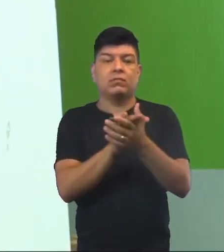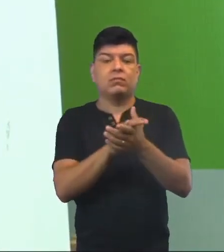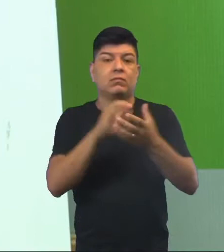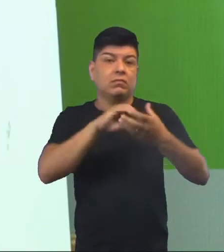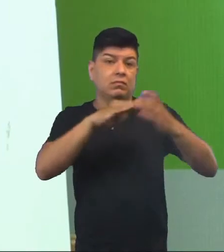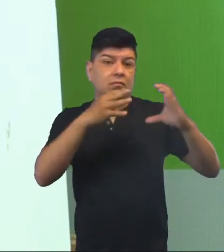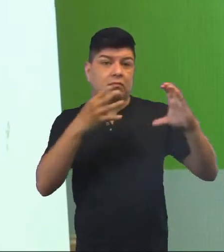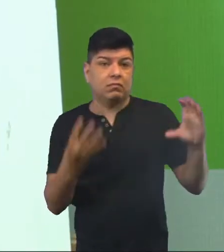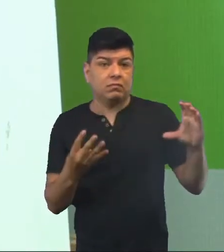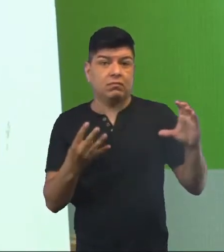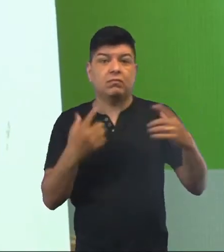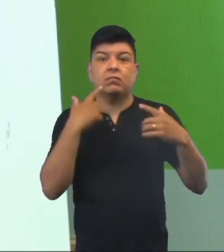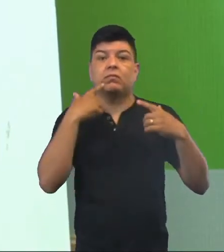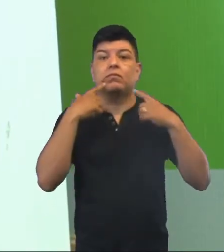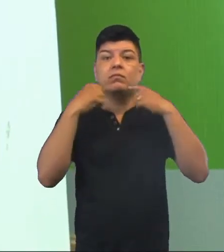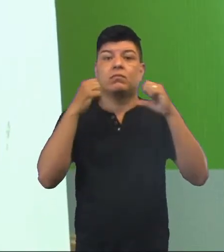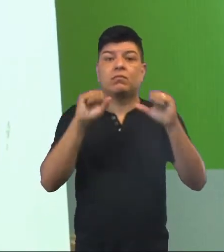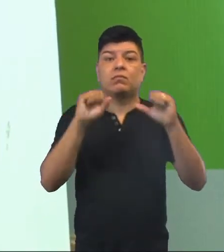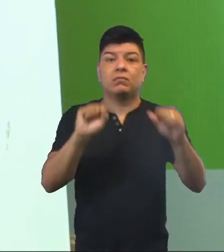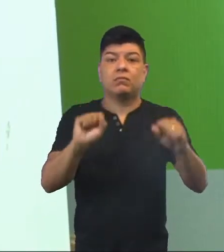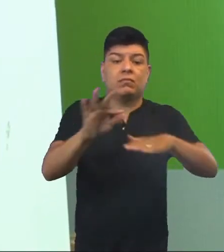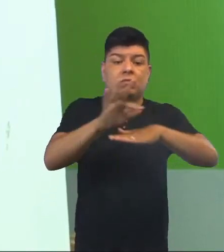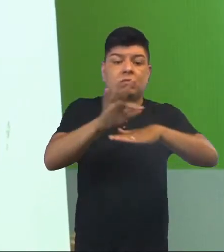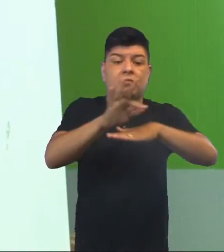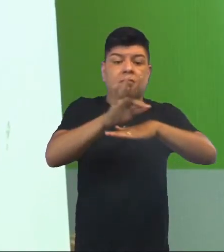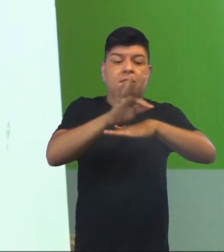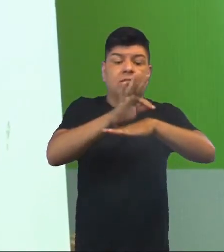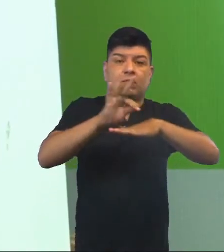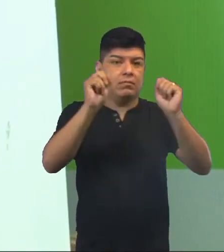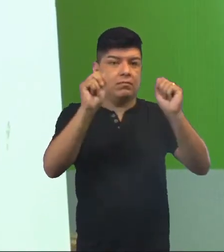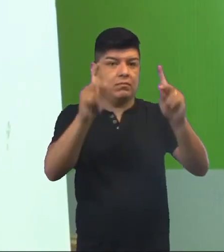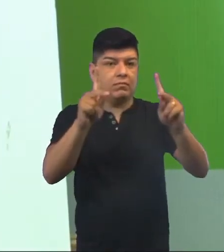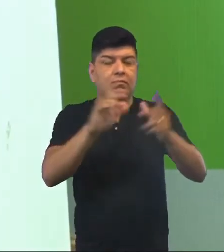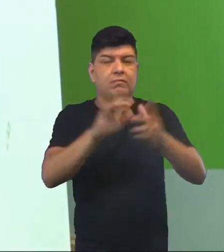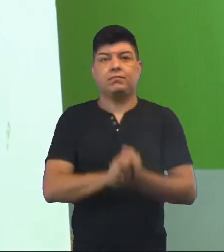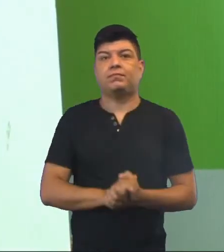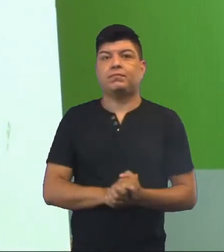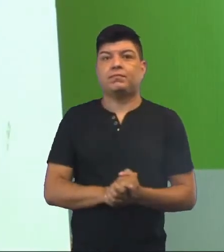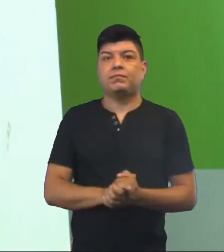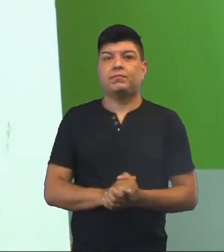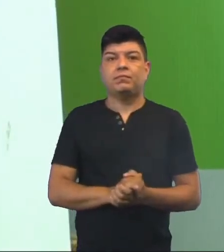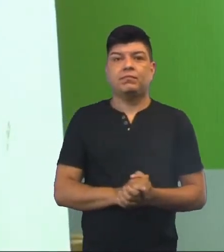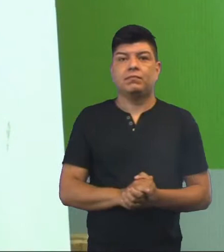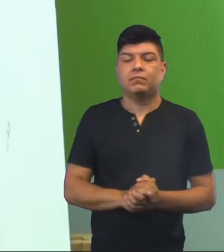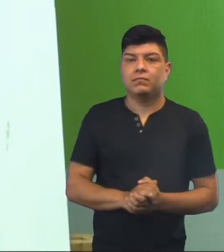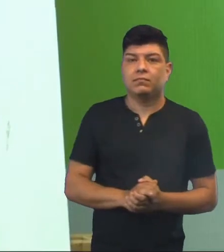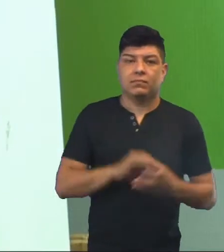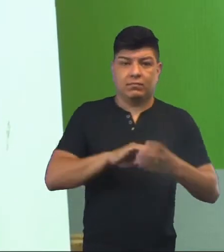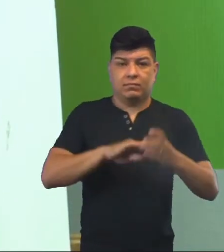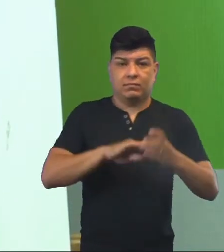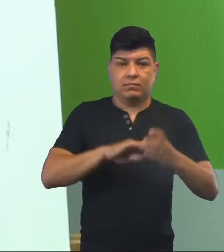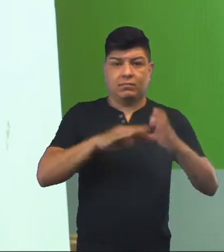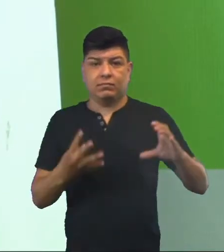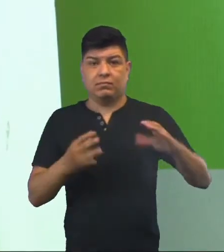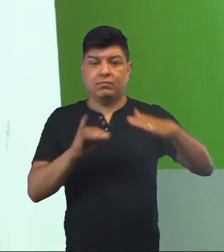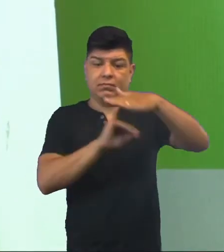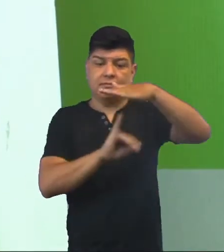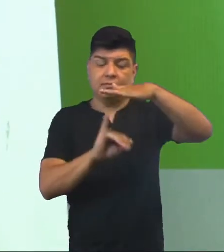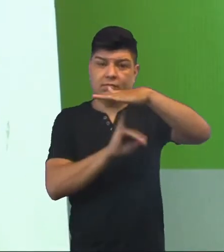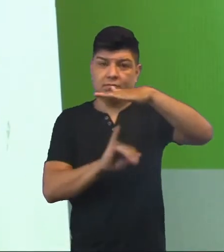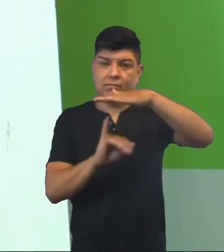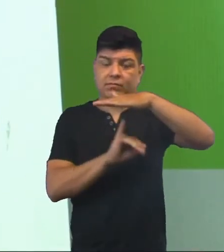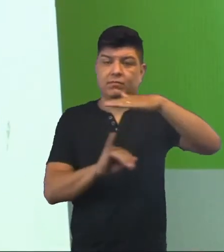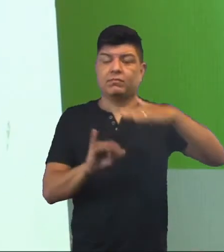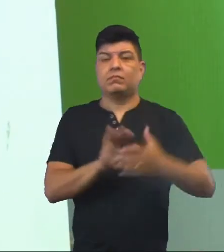são características da linguagem formal, ok? Vamos agora para as características da linguagem